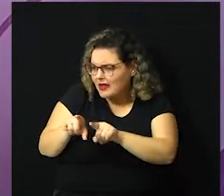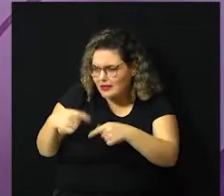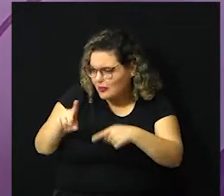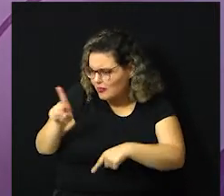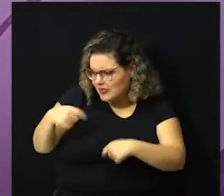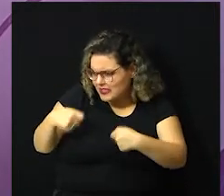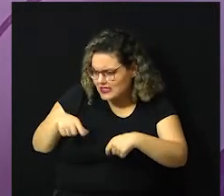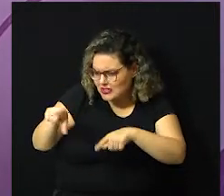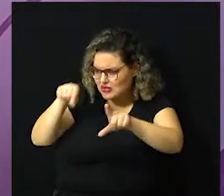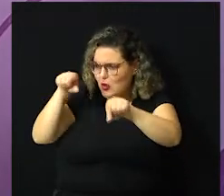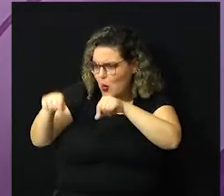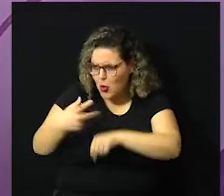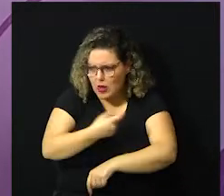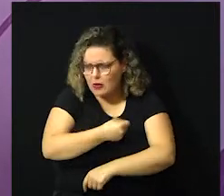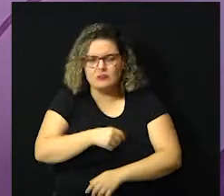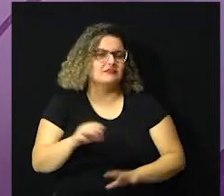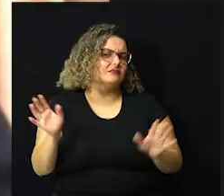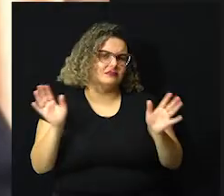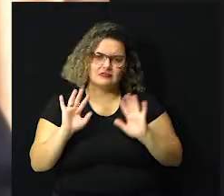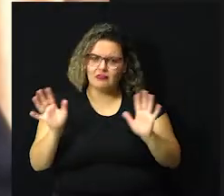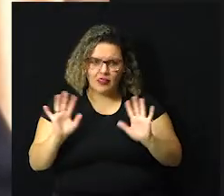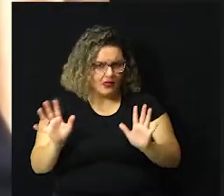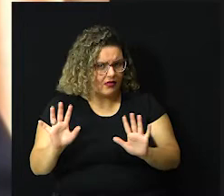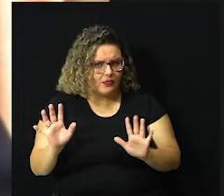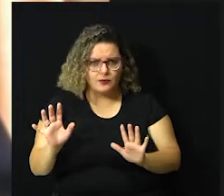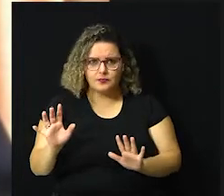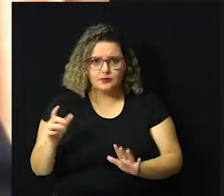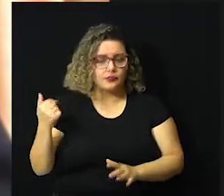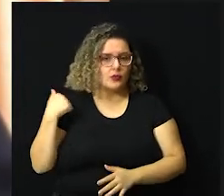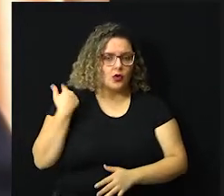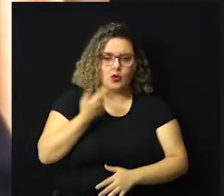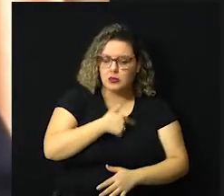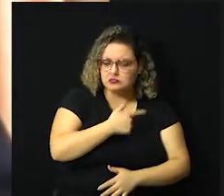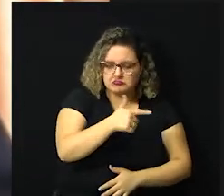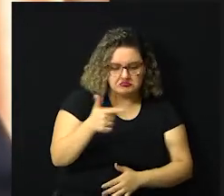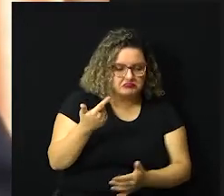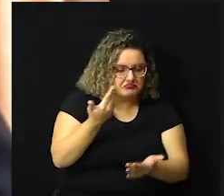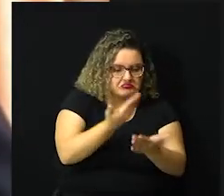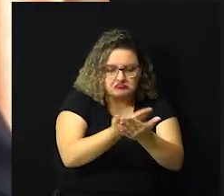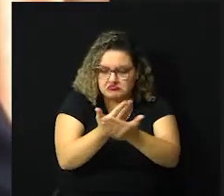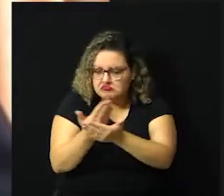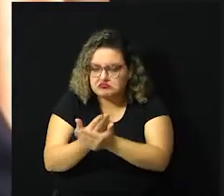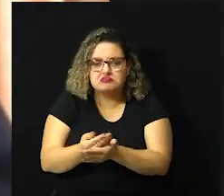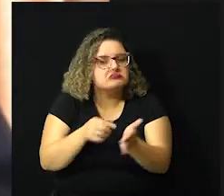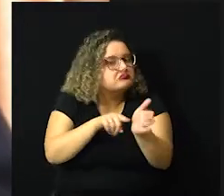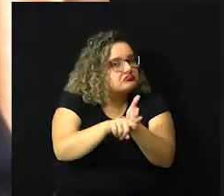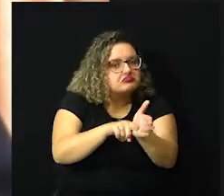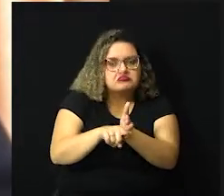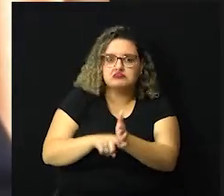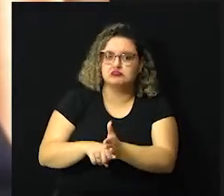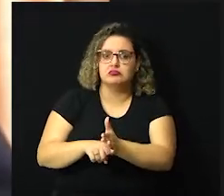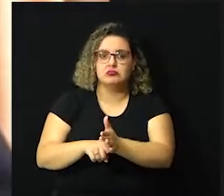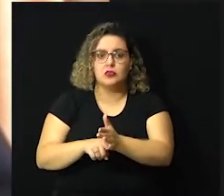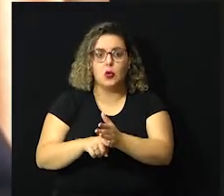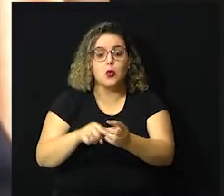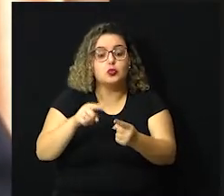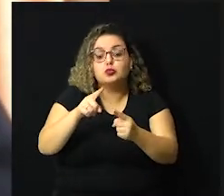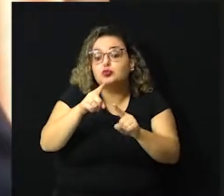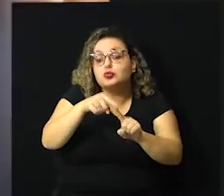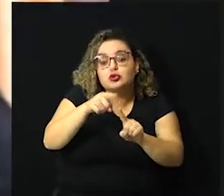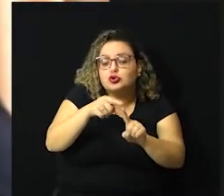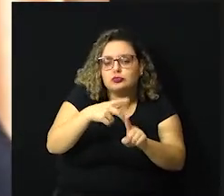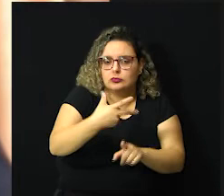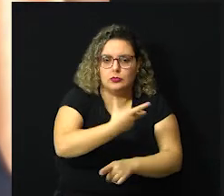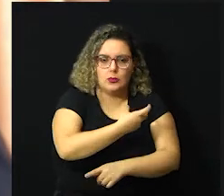vacina. Não há necessidade. Nós não temos nenhum estudo, nada estabelecido em relação a isso.